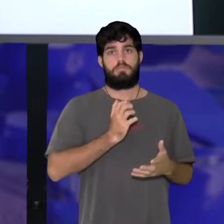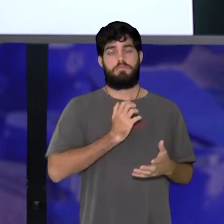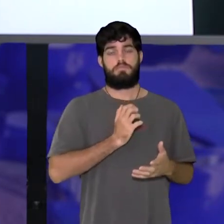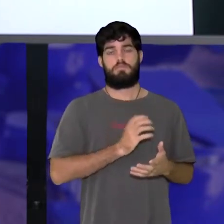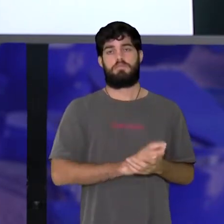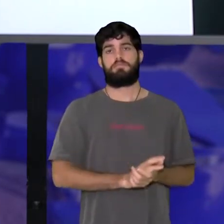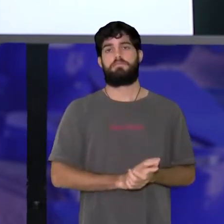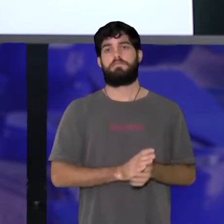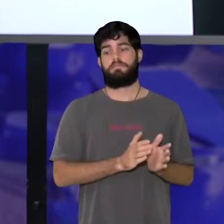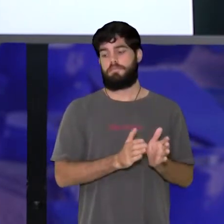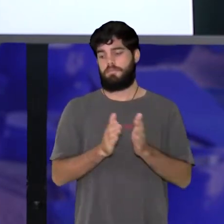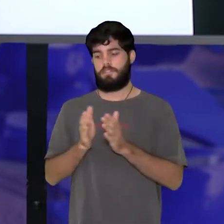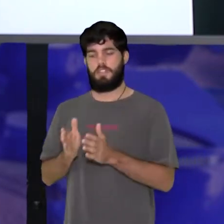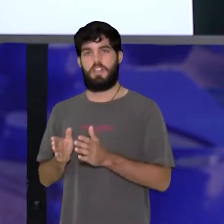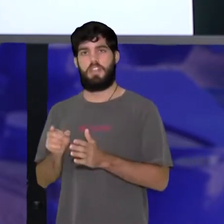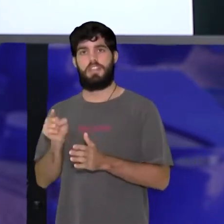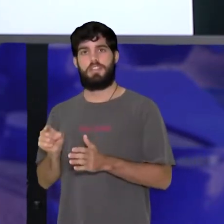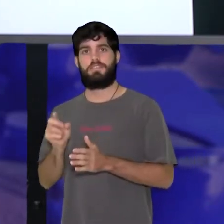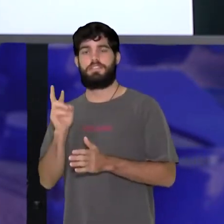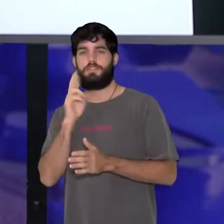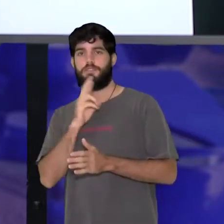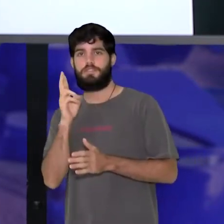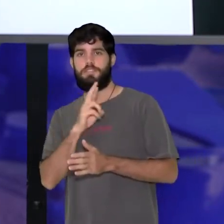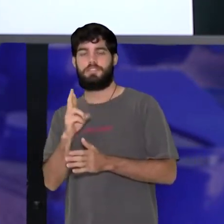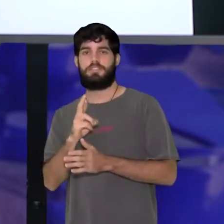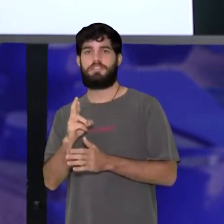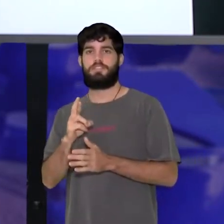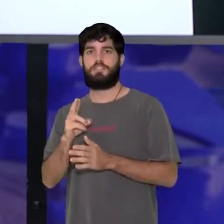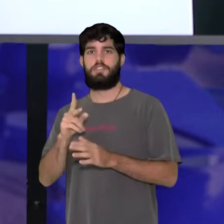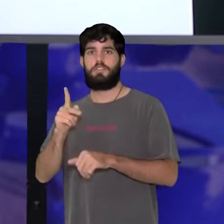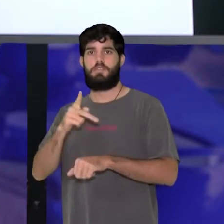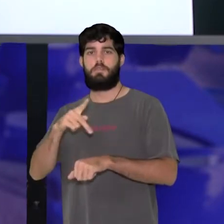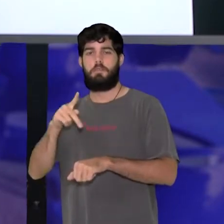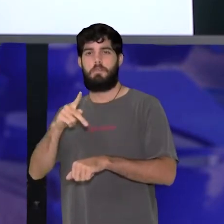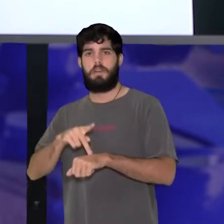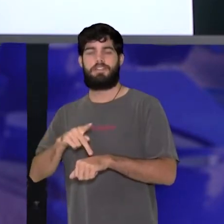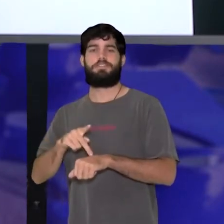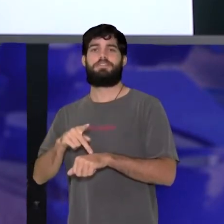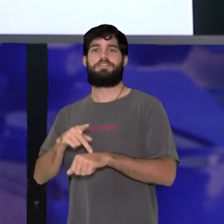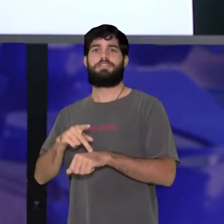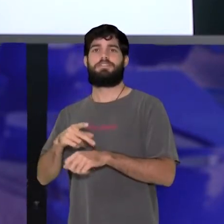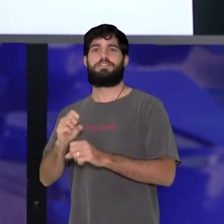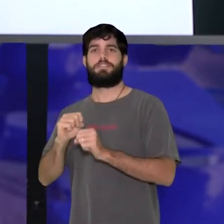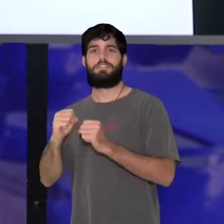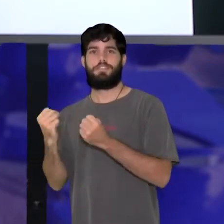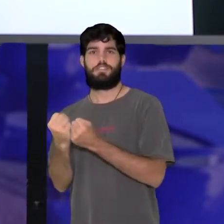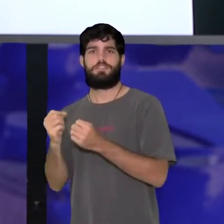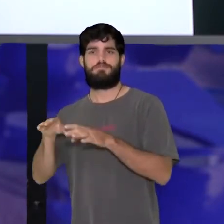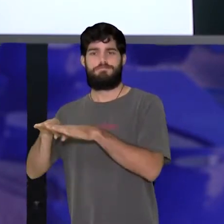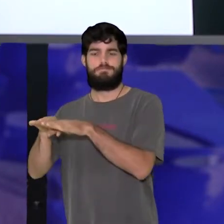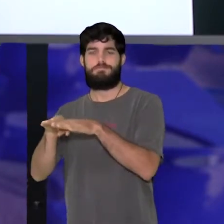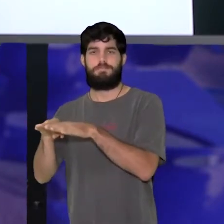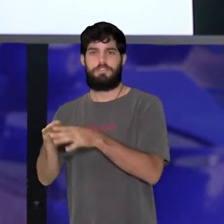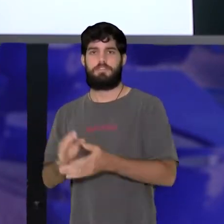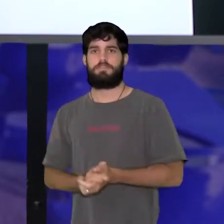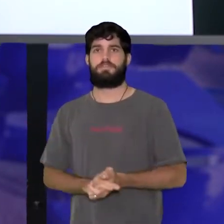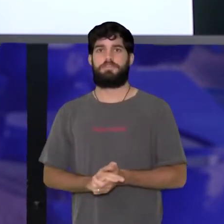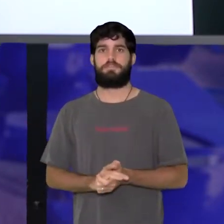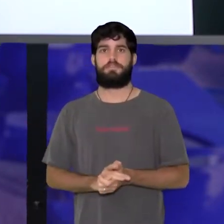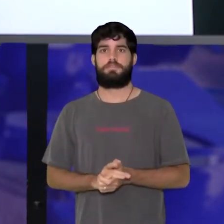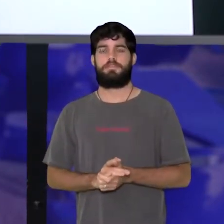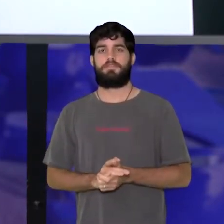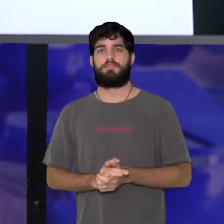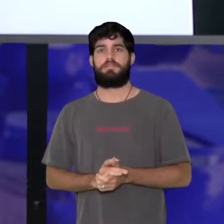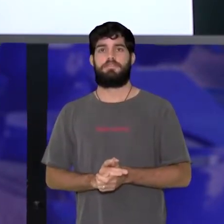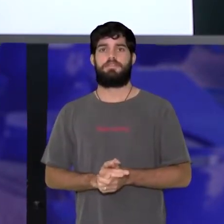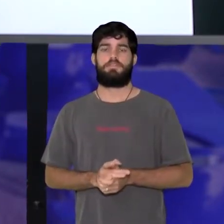envolveu também a União Soviética e os países socialistas. A partir dos anos 50, nações